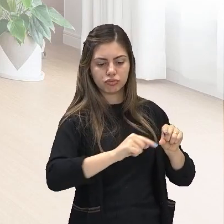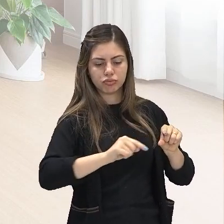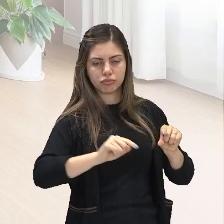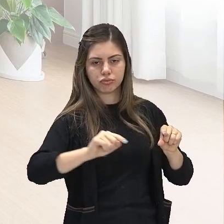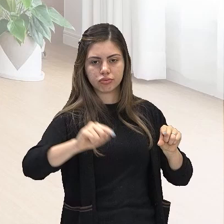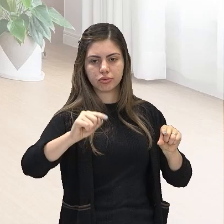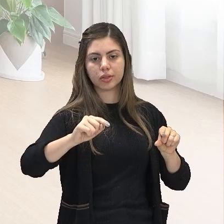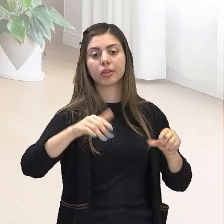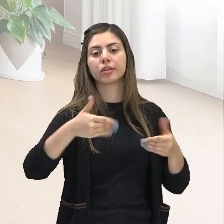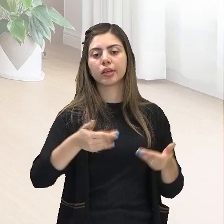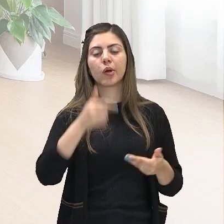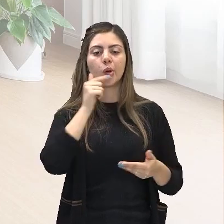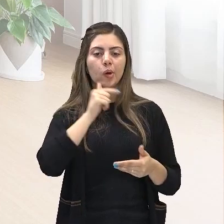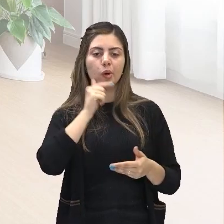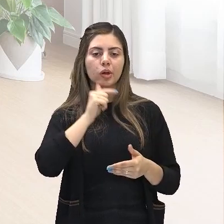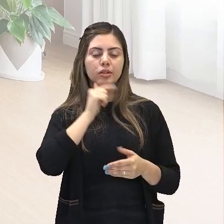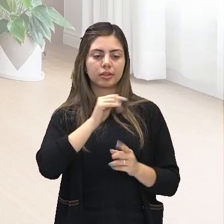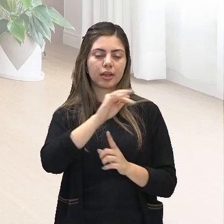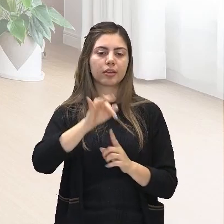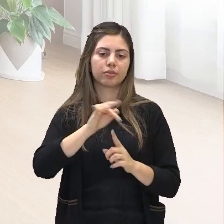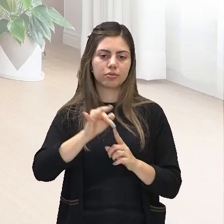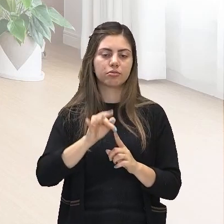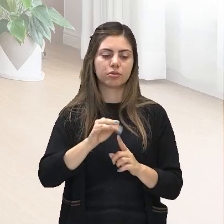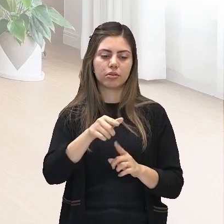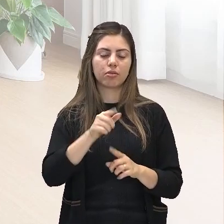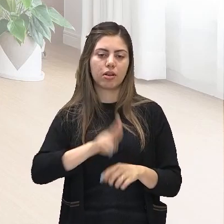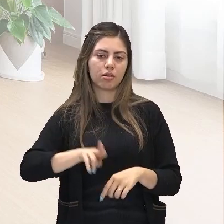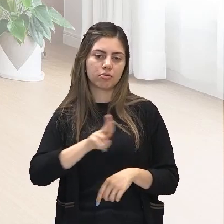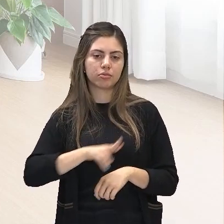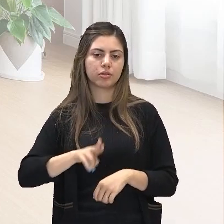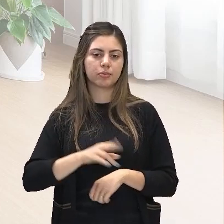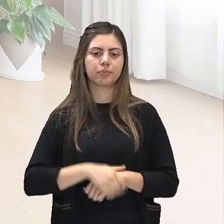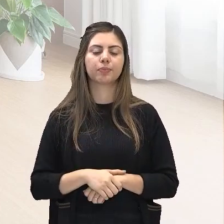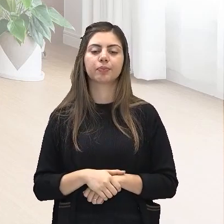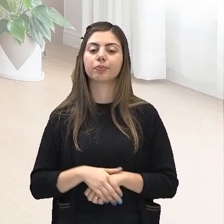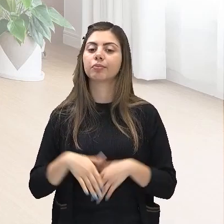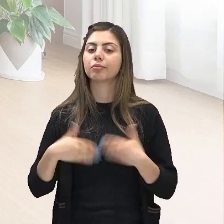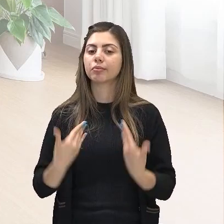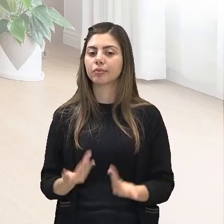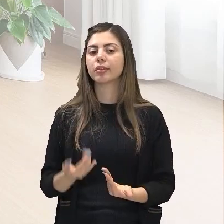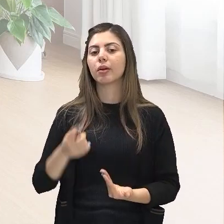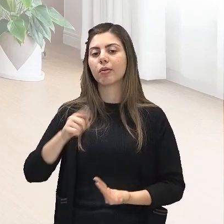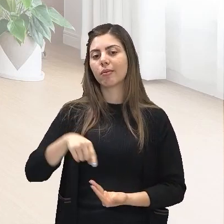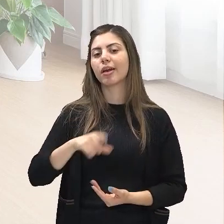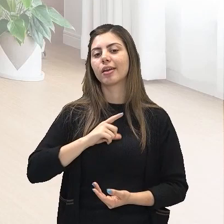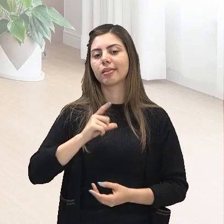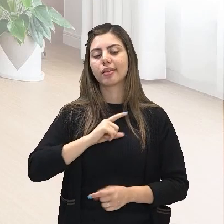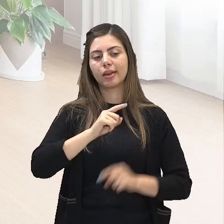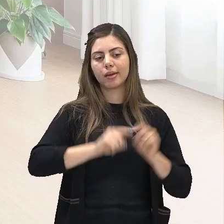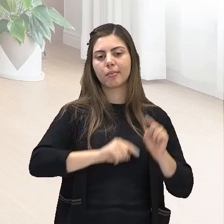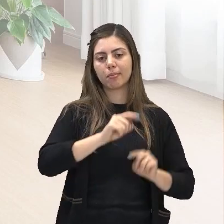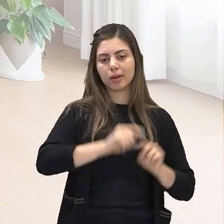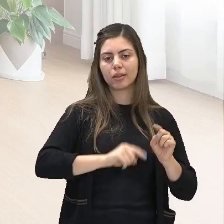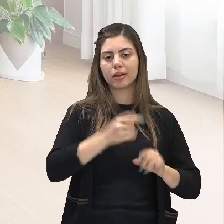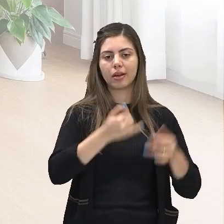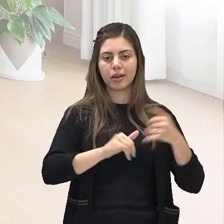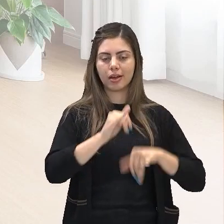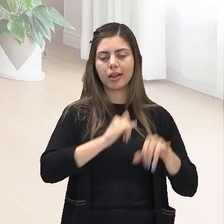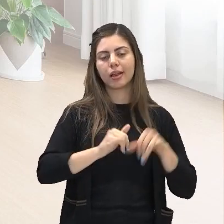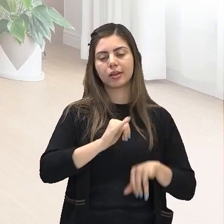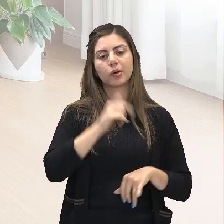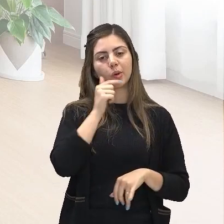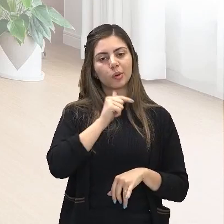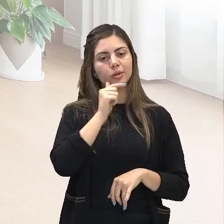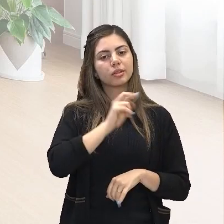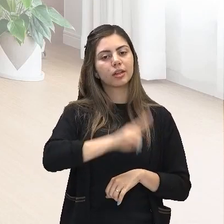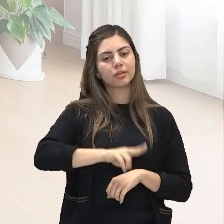até chegarem e fazerem esse equipamento funcionar, ok? Então dessa forma funcionam aí os equipamentos elétricos que vão ser úteis